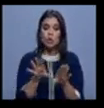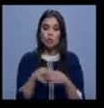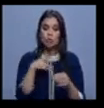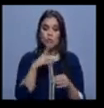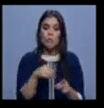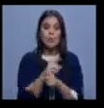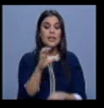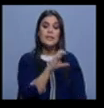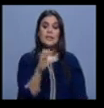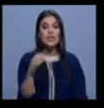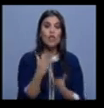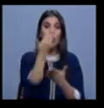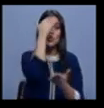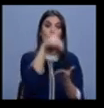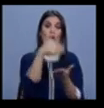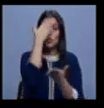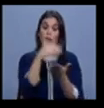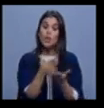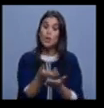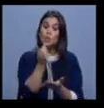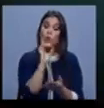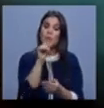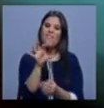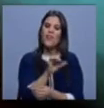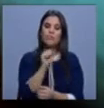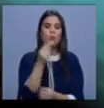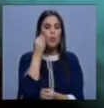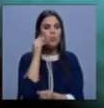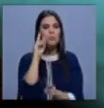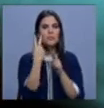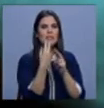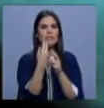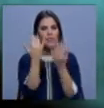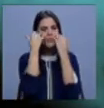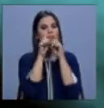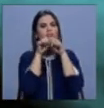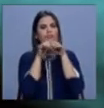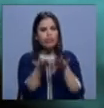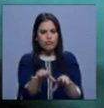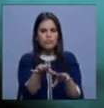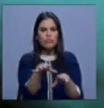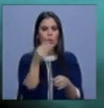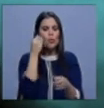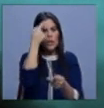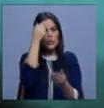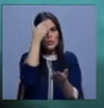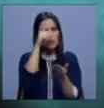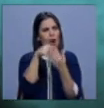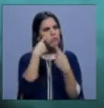não é apenas resultados, é também sobre a maneira como nós transmitimos estes resultados, da maneira como nós